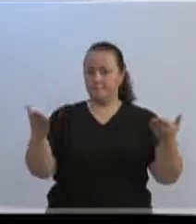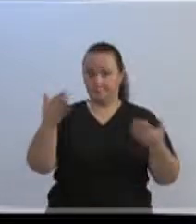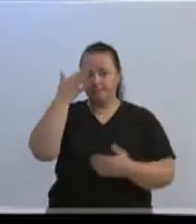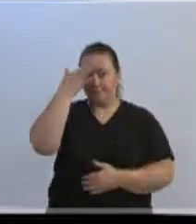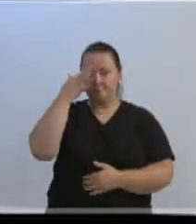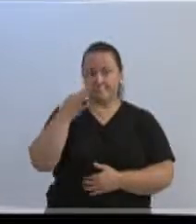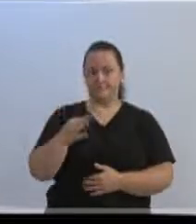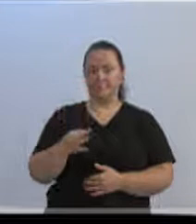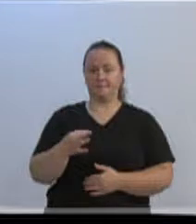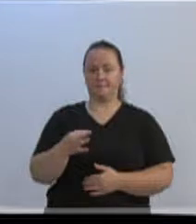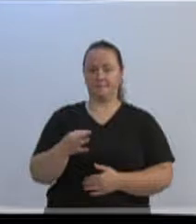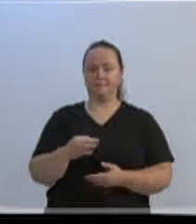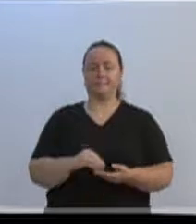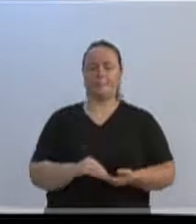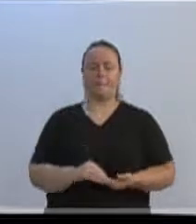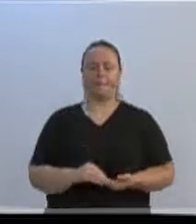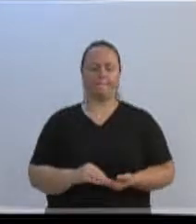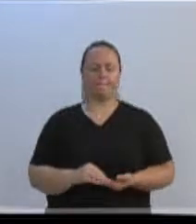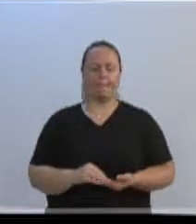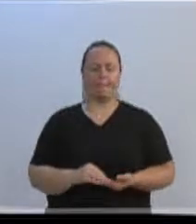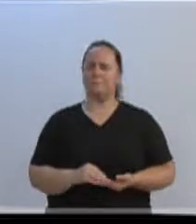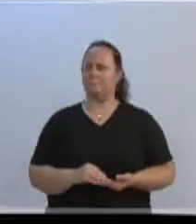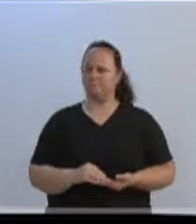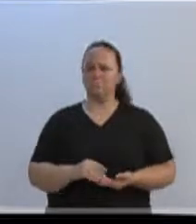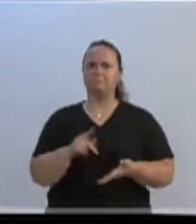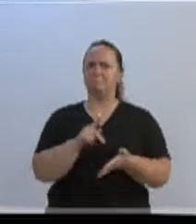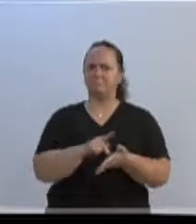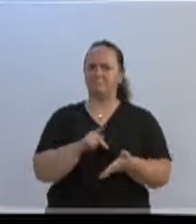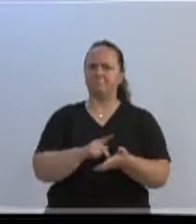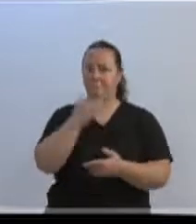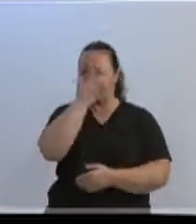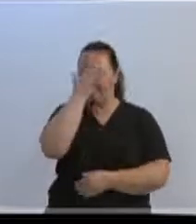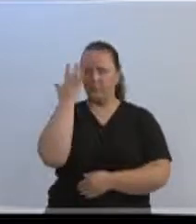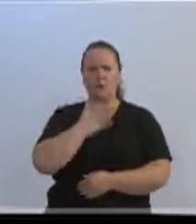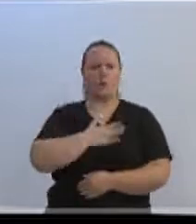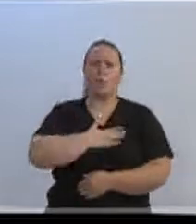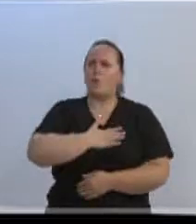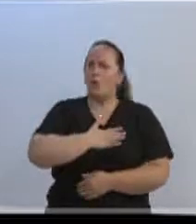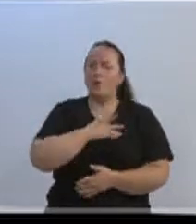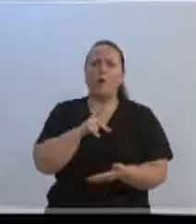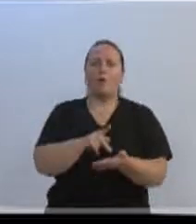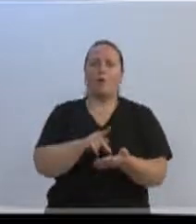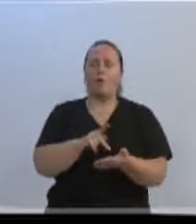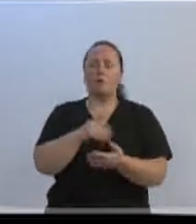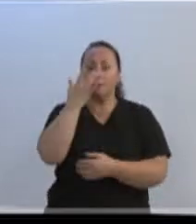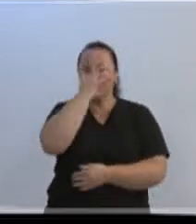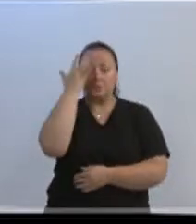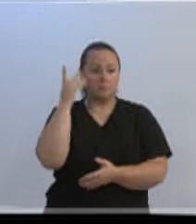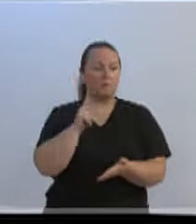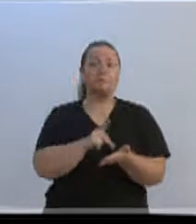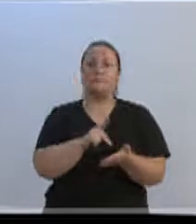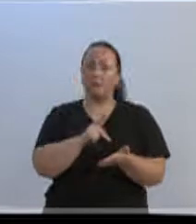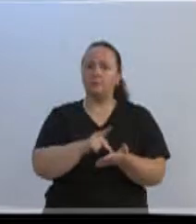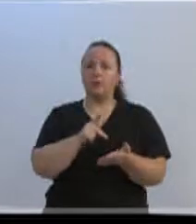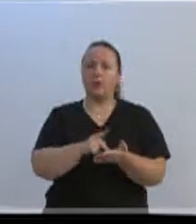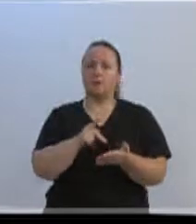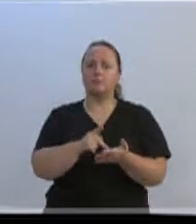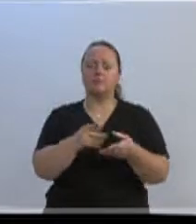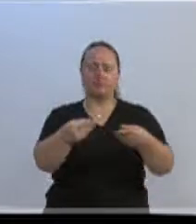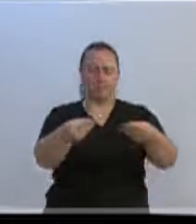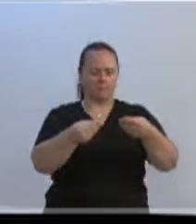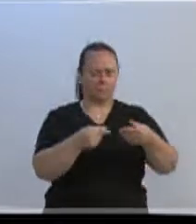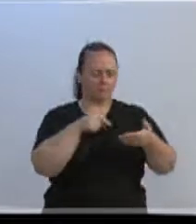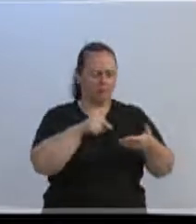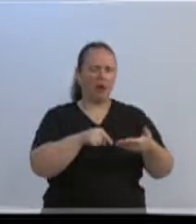a receptividade é calorosa é incrível da forma que as pessoas o pedrinho comunitário tem